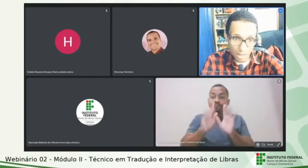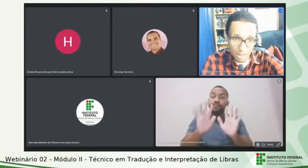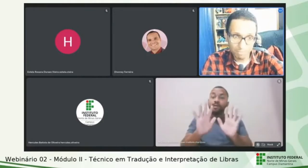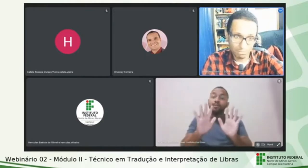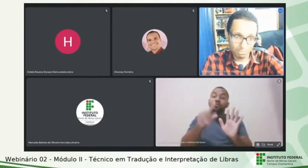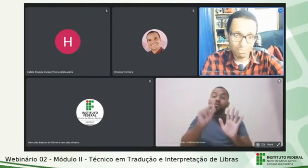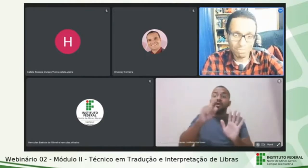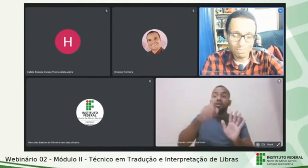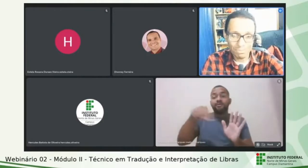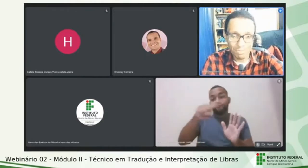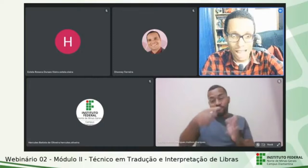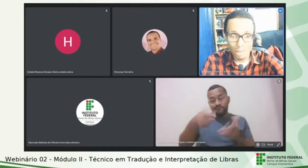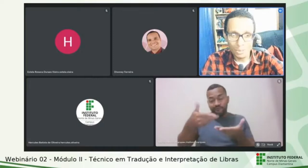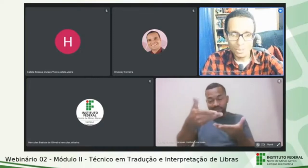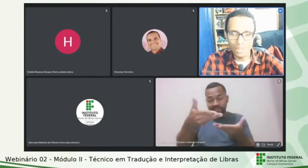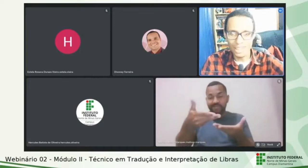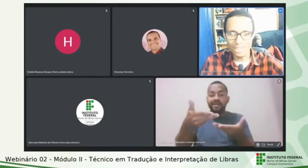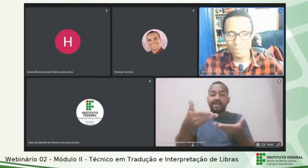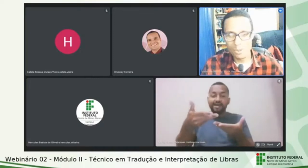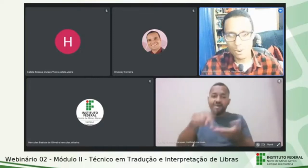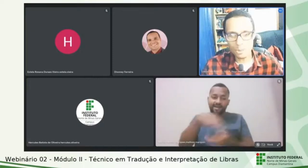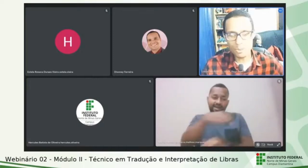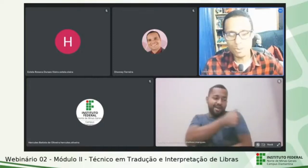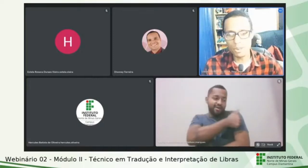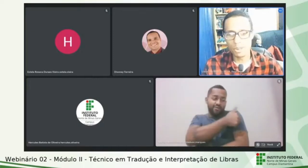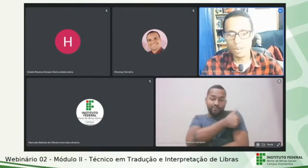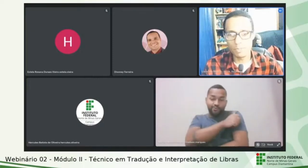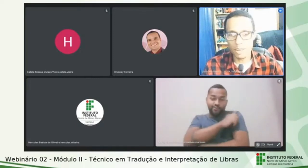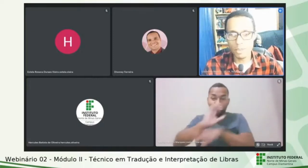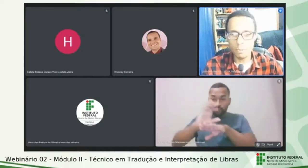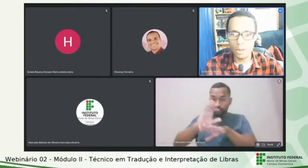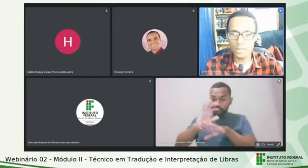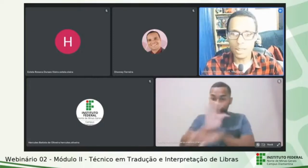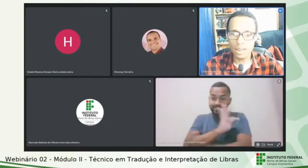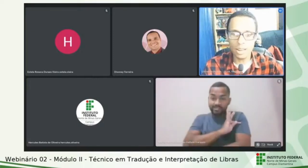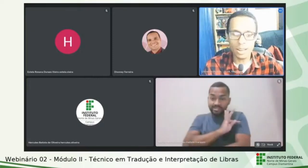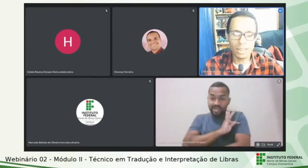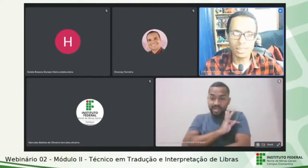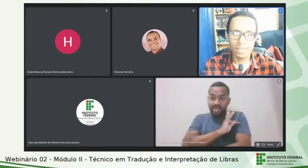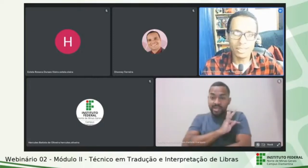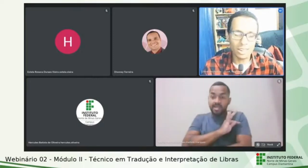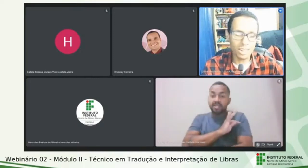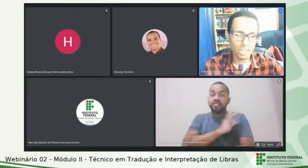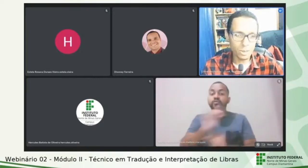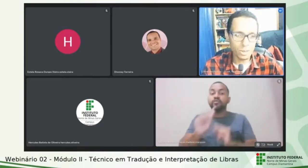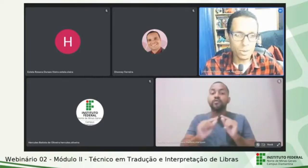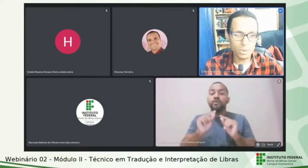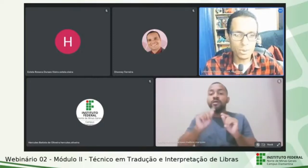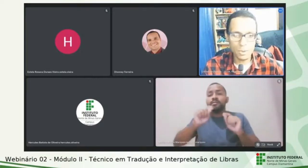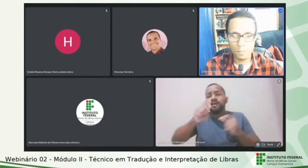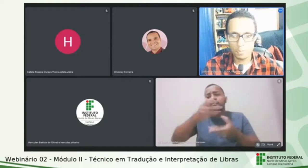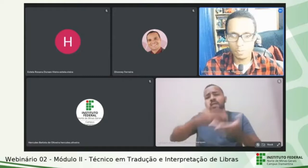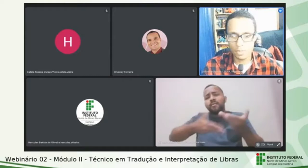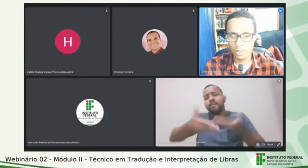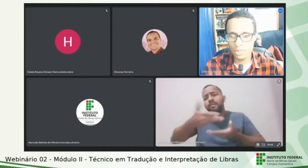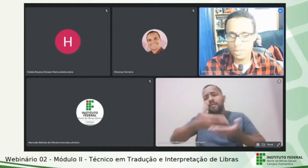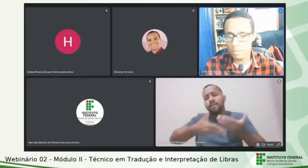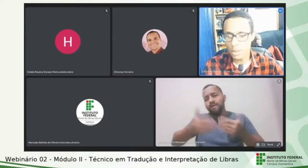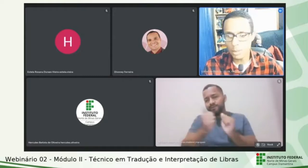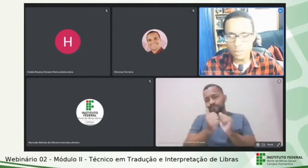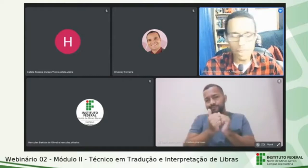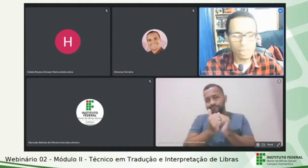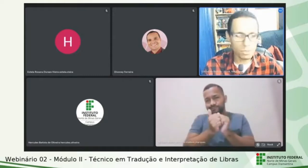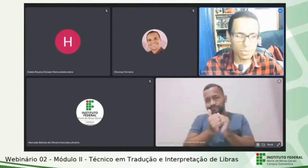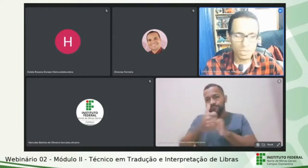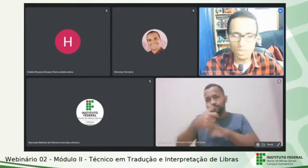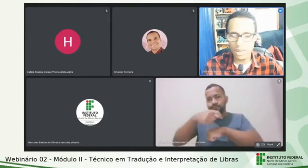você, aluno, né, do curso, para que possa interagir conosco nesse período,